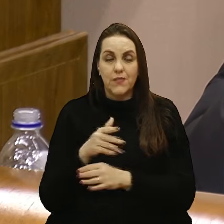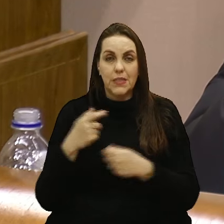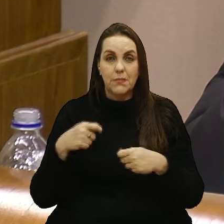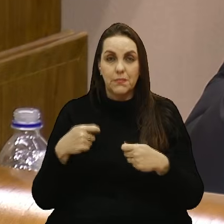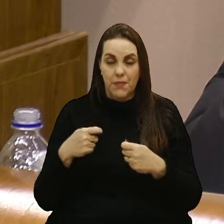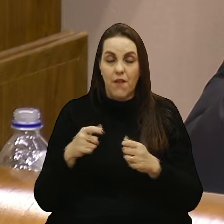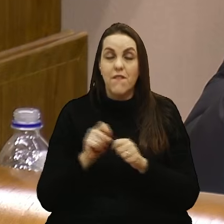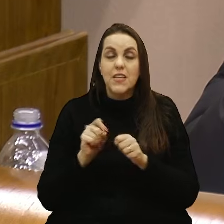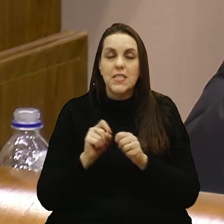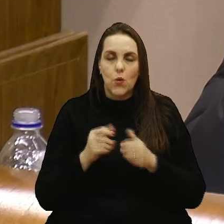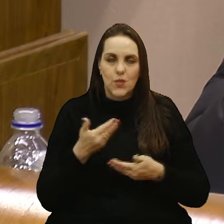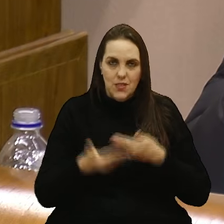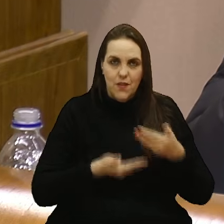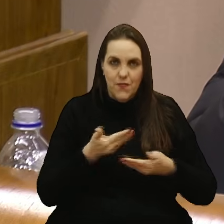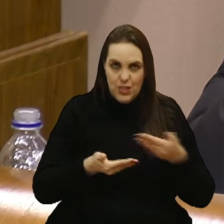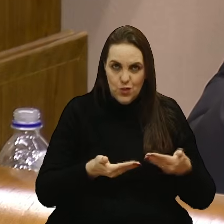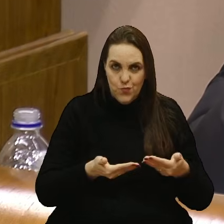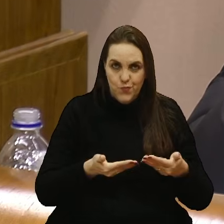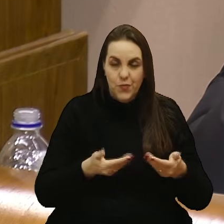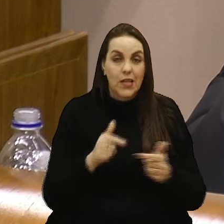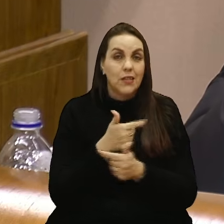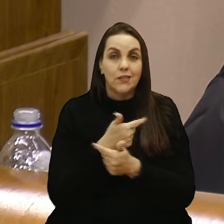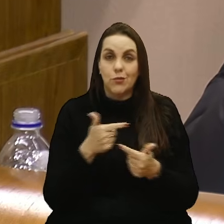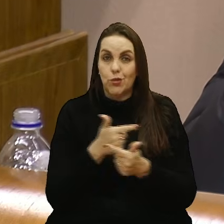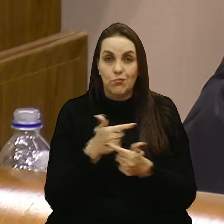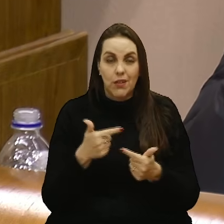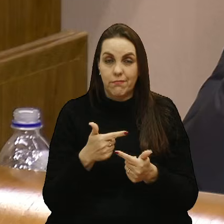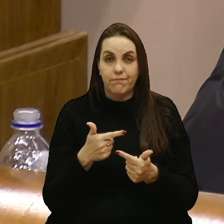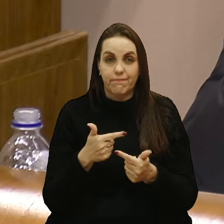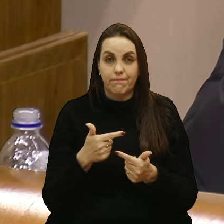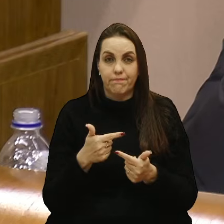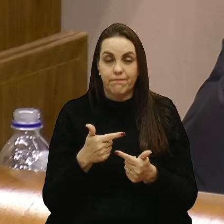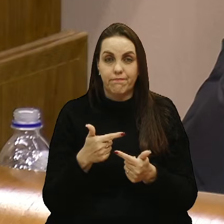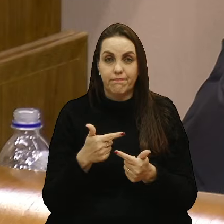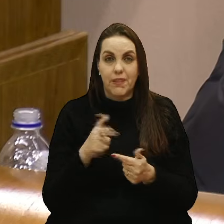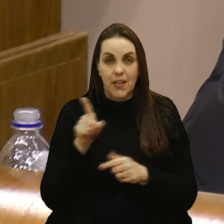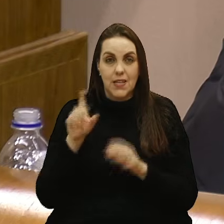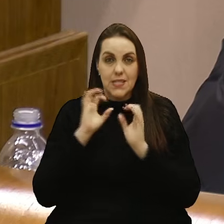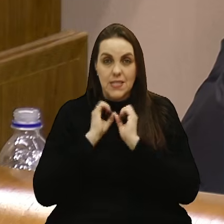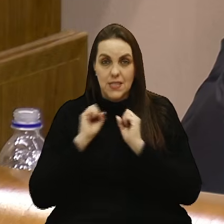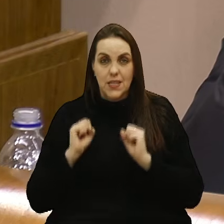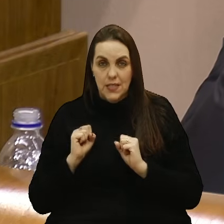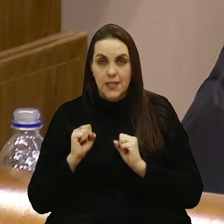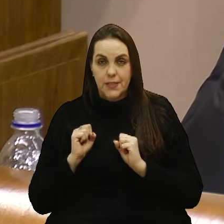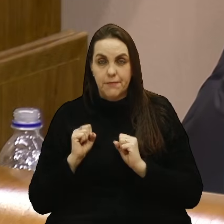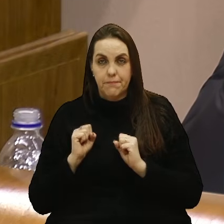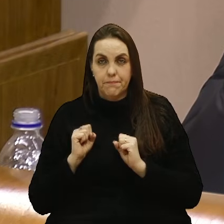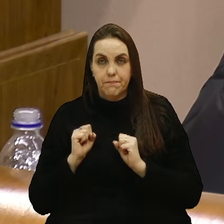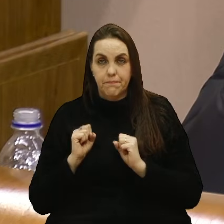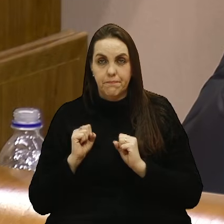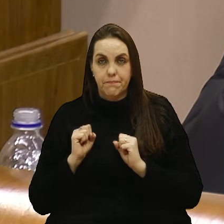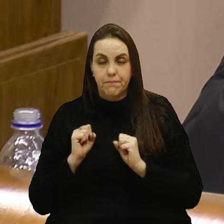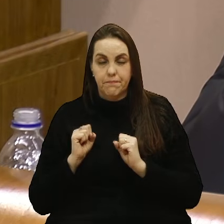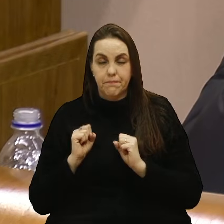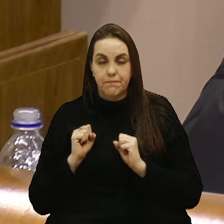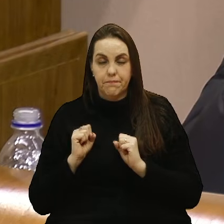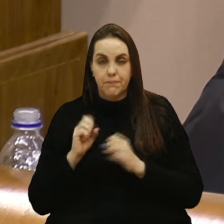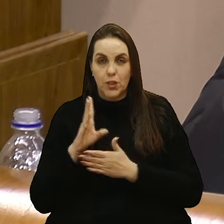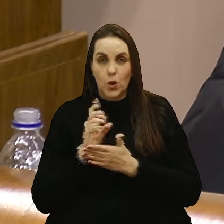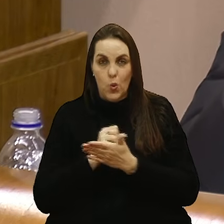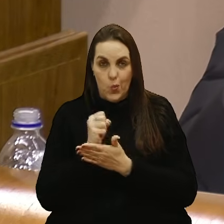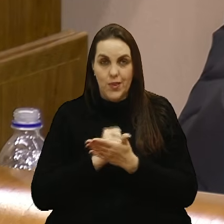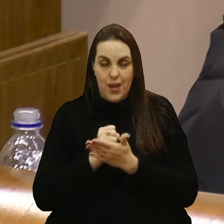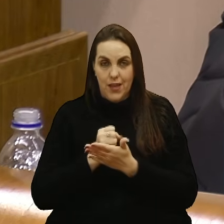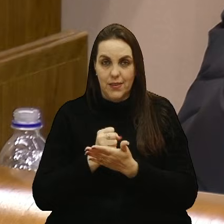o serviço, né? não tem na secretaria que nos contrata, não